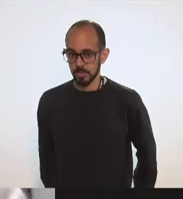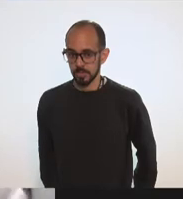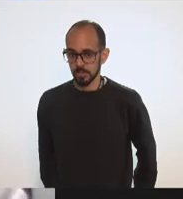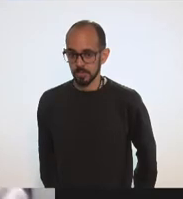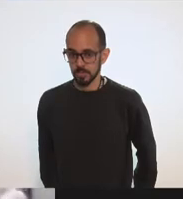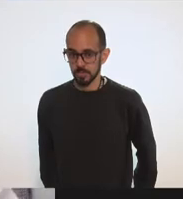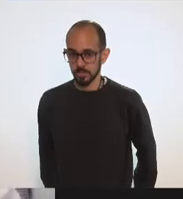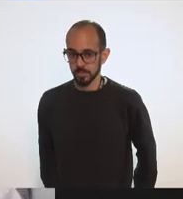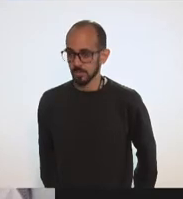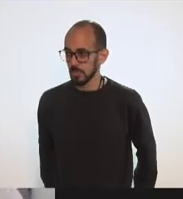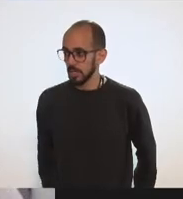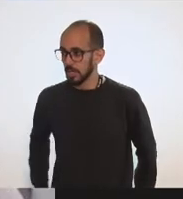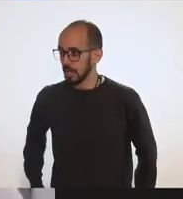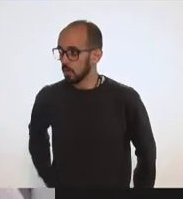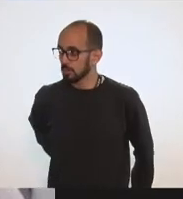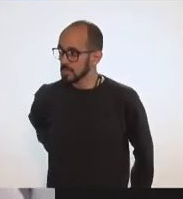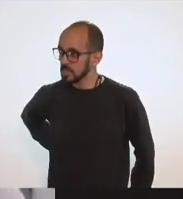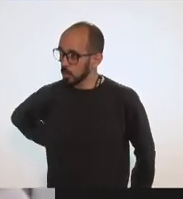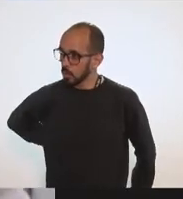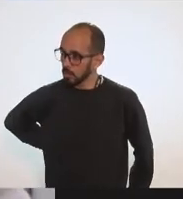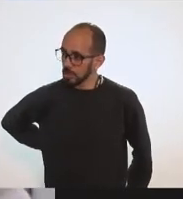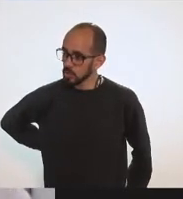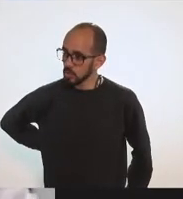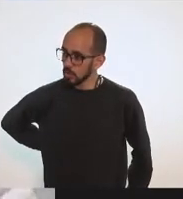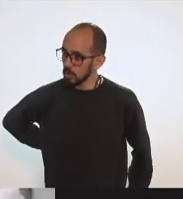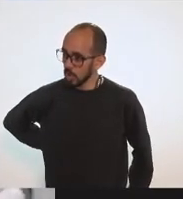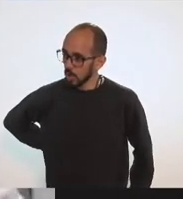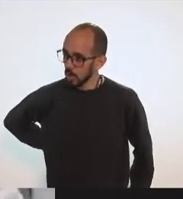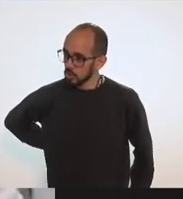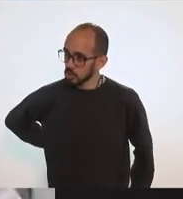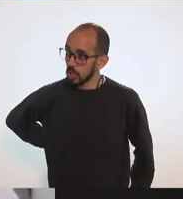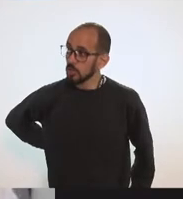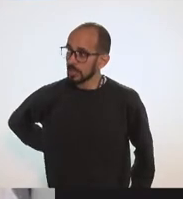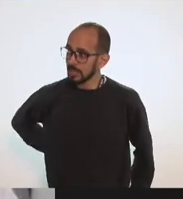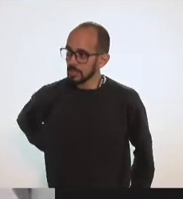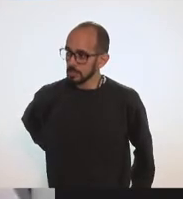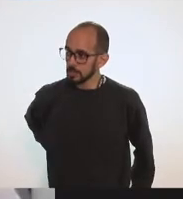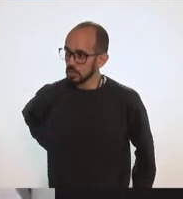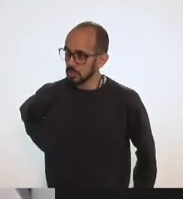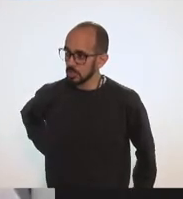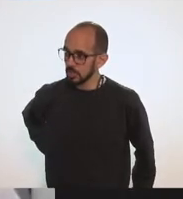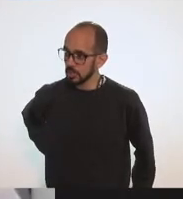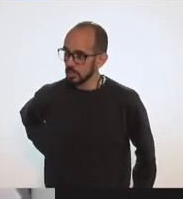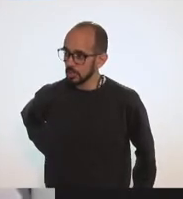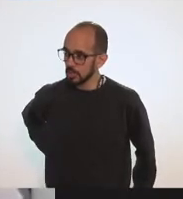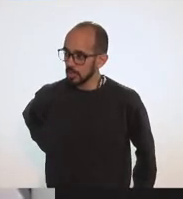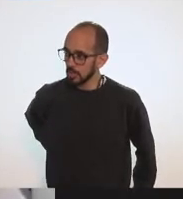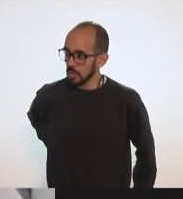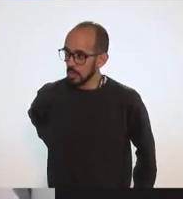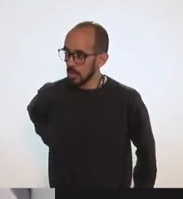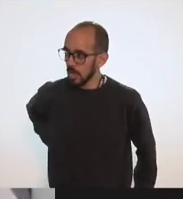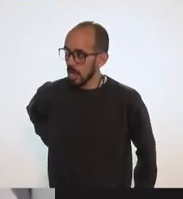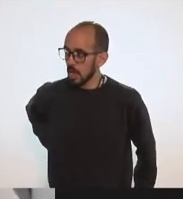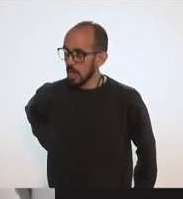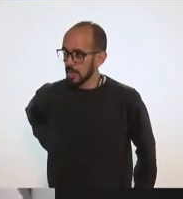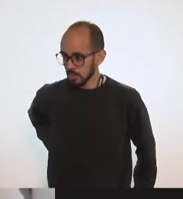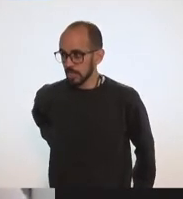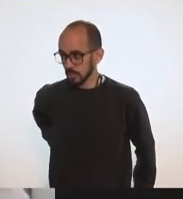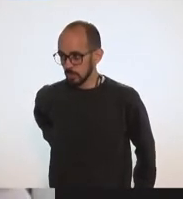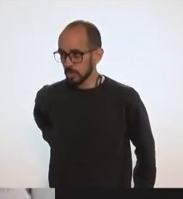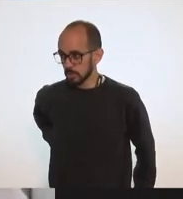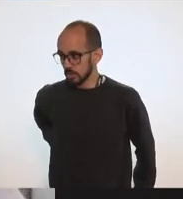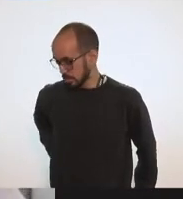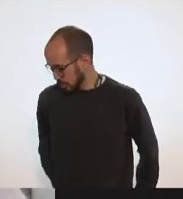avaliar a questão, por exemplo, do incêndio propriamente dito, nós enfrentamos uma questão importante, que